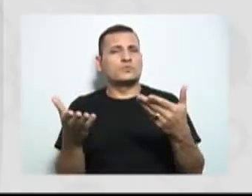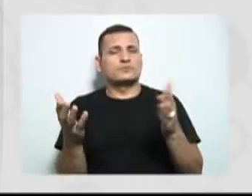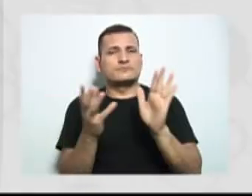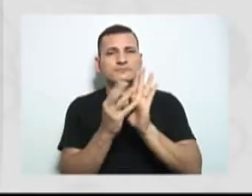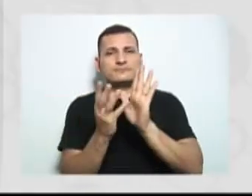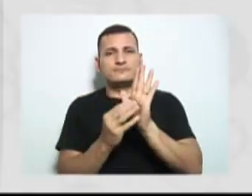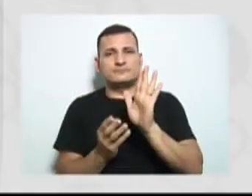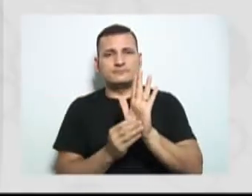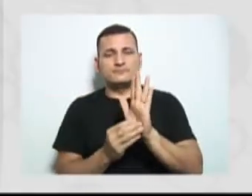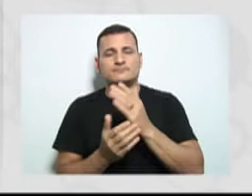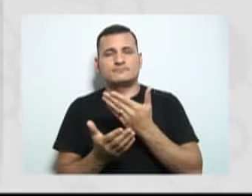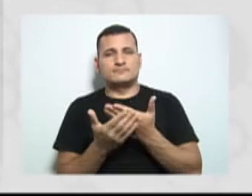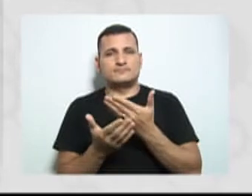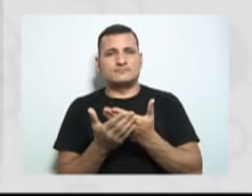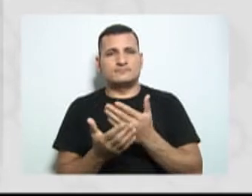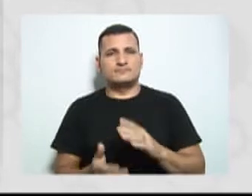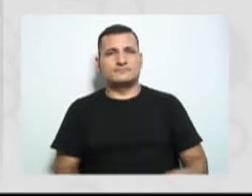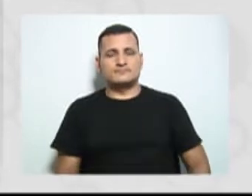vamos utilizar hoje.